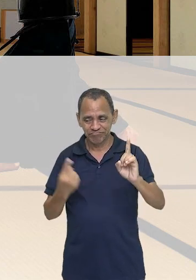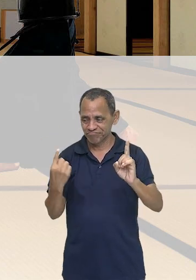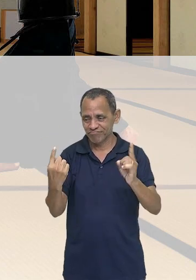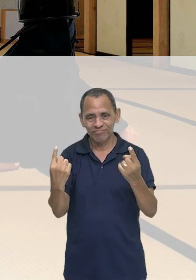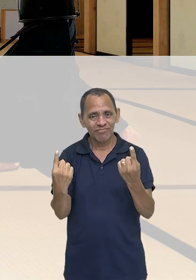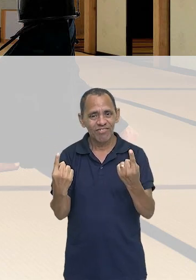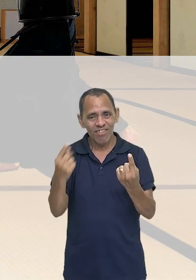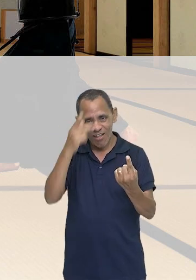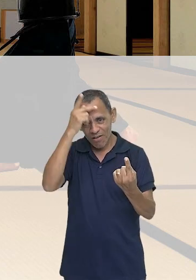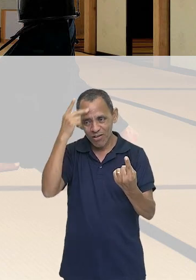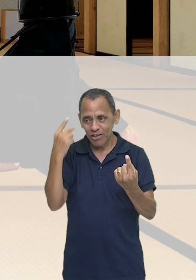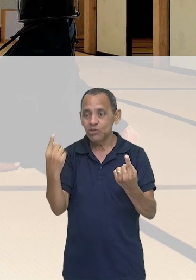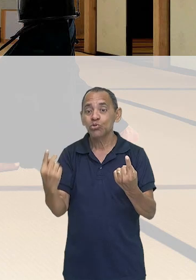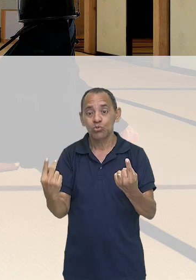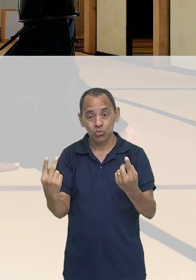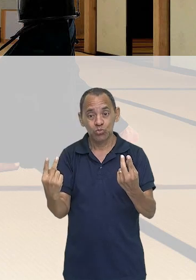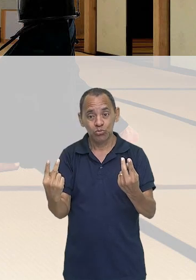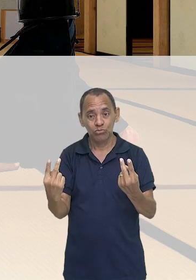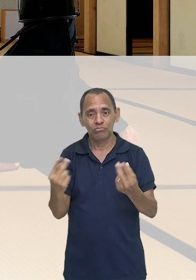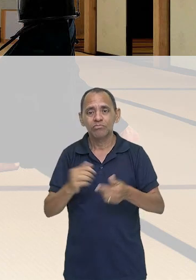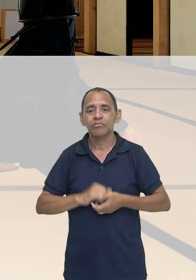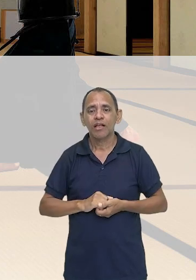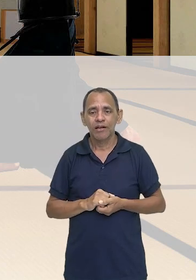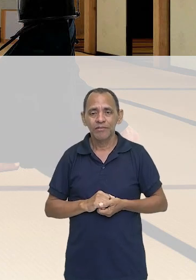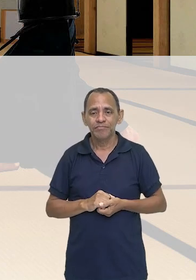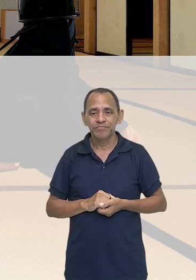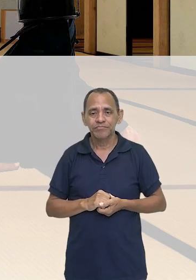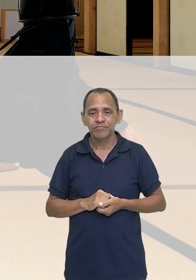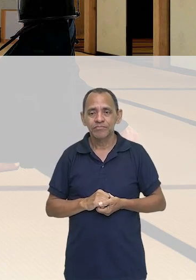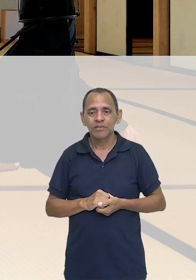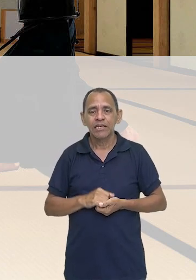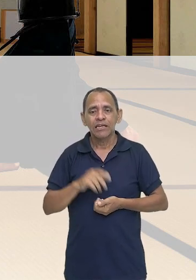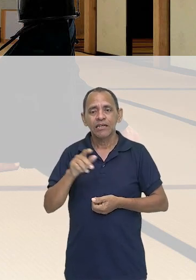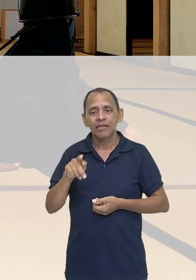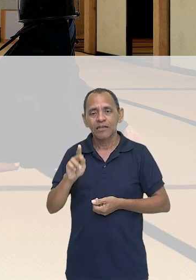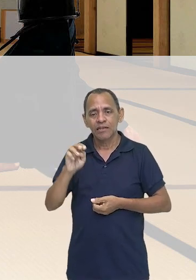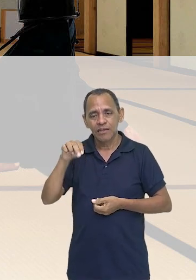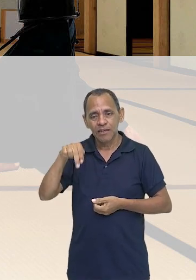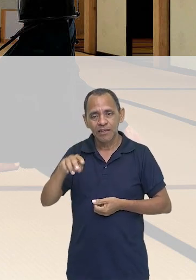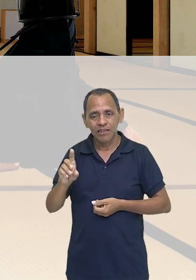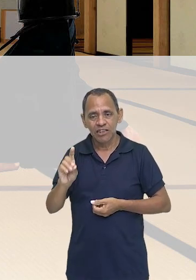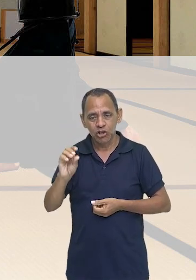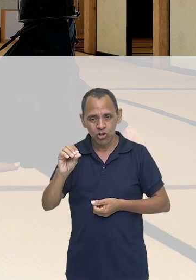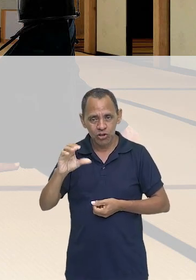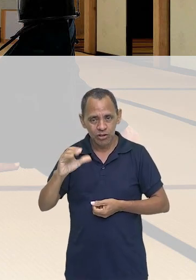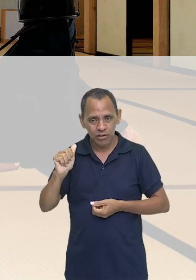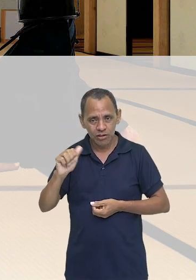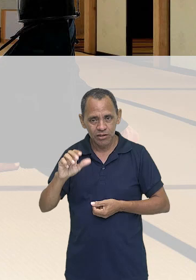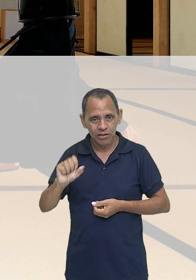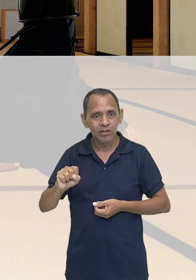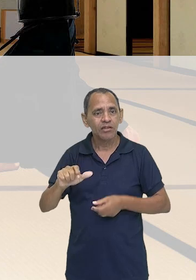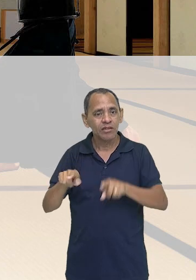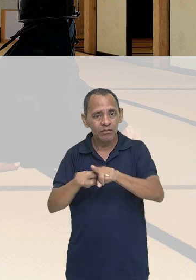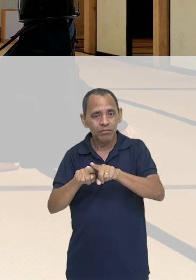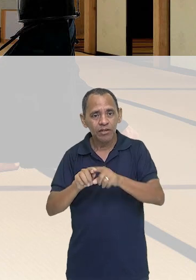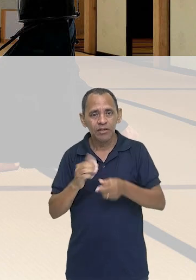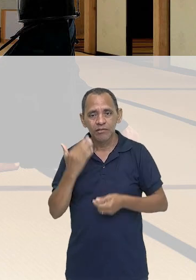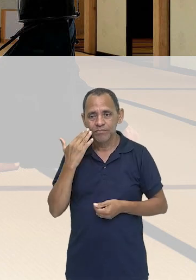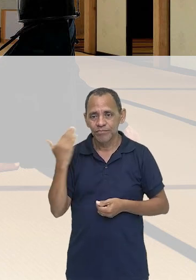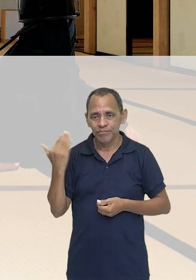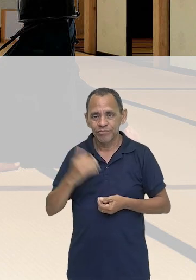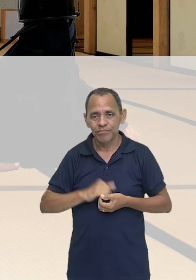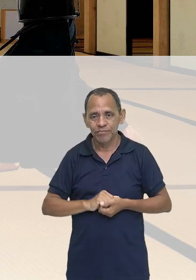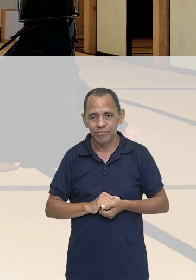mesmo, é o nome das pessoas que lutam, né, que praticam essa arte marcial. Então, nós temos aqui um